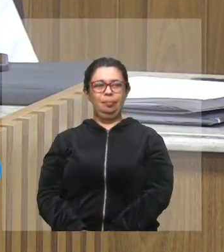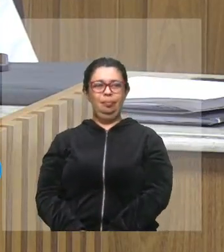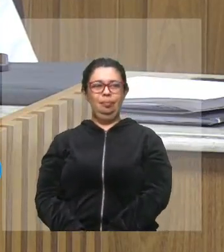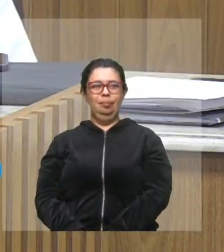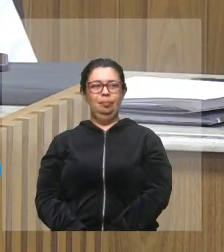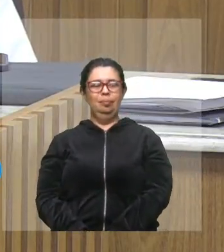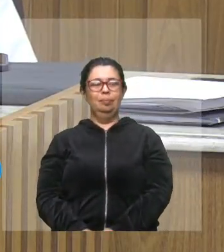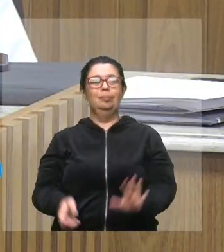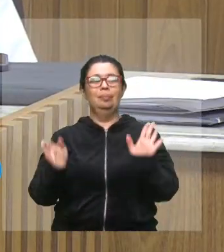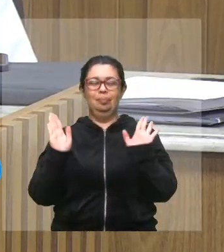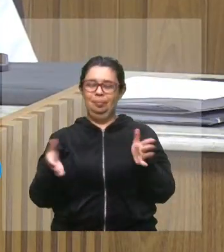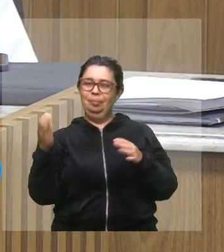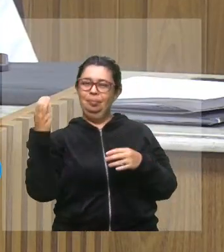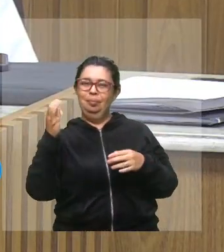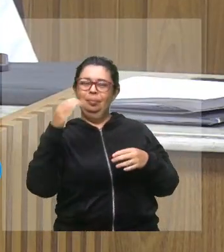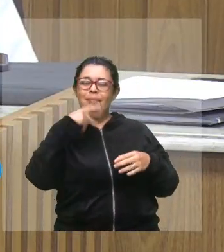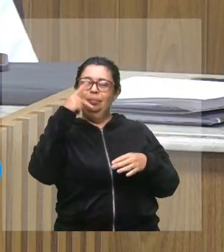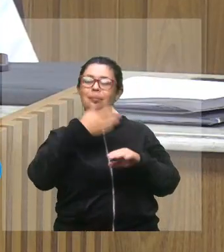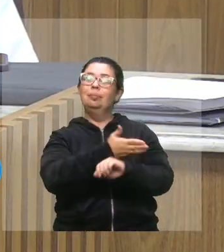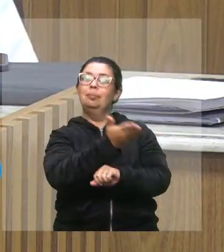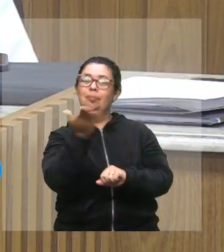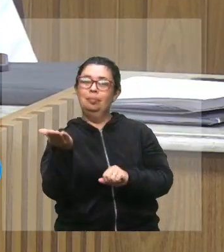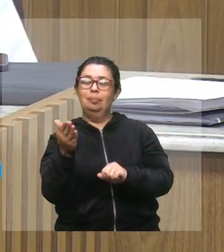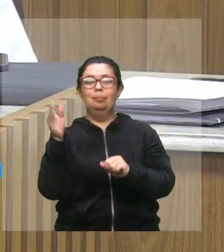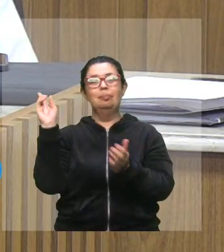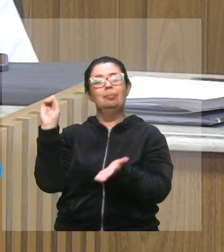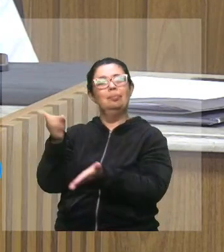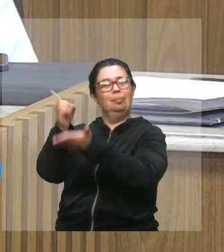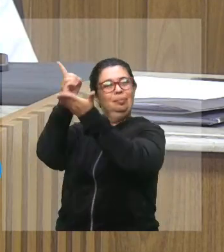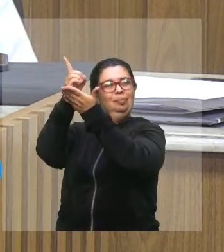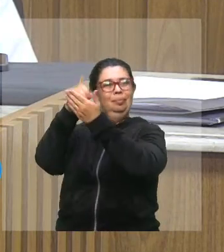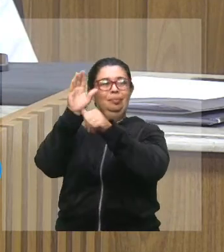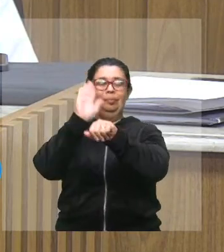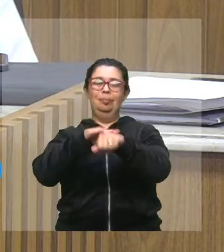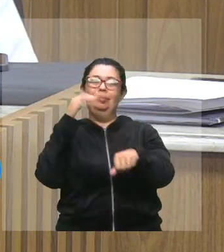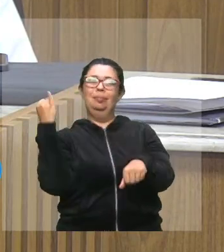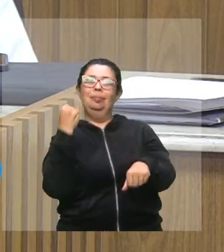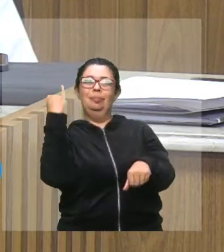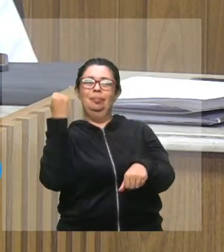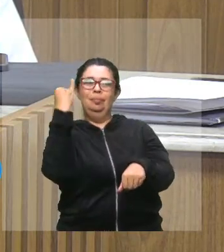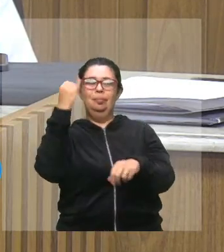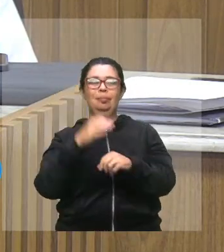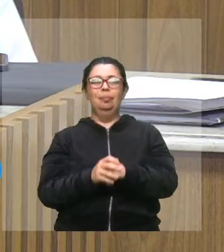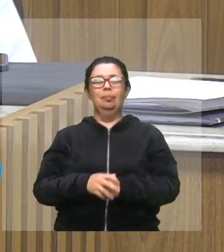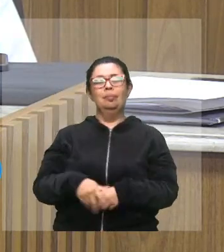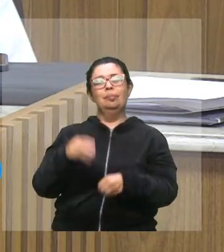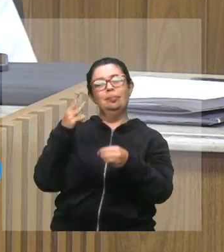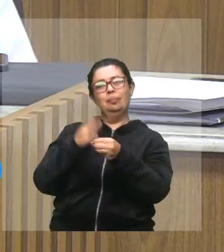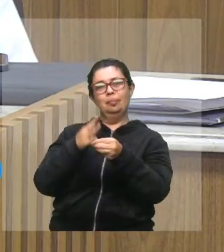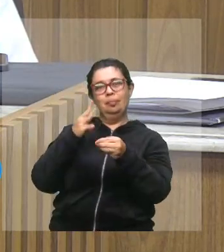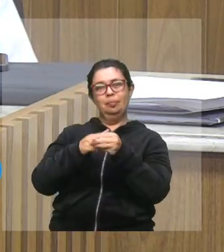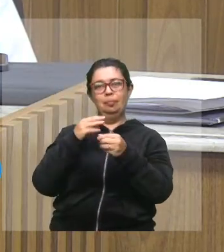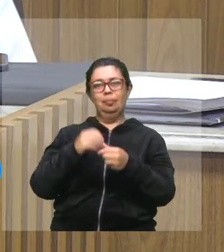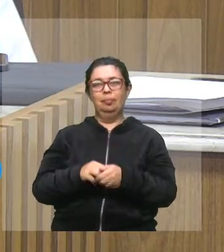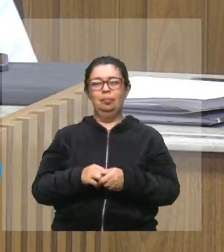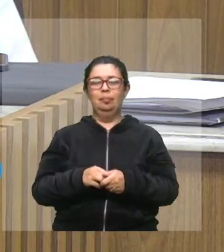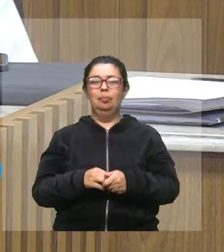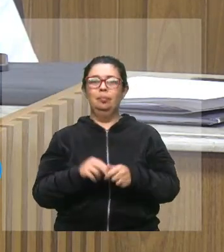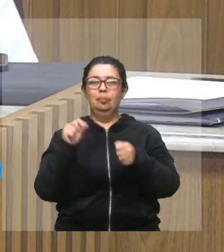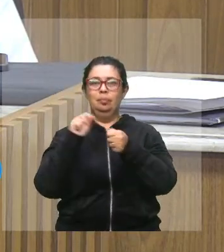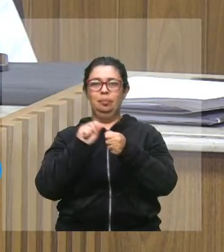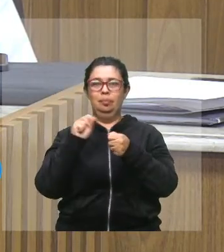Desde já, queremos salientar a todos que essa homenagem é a mais importante e significativa que o município pode